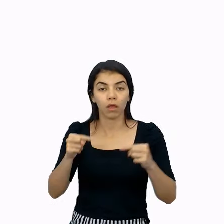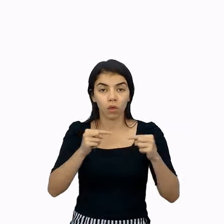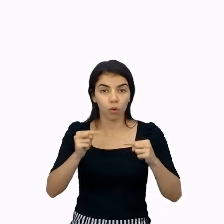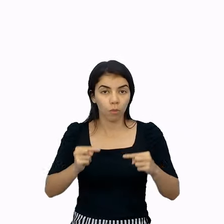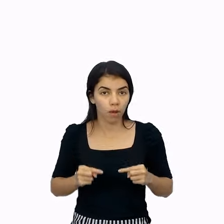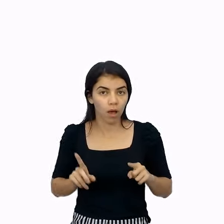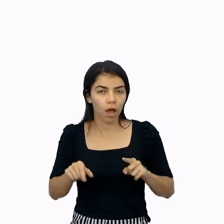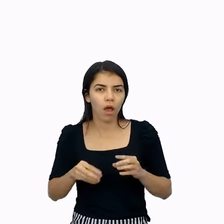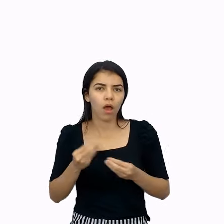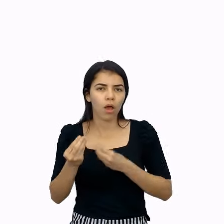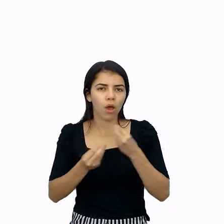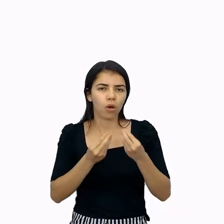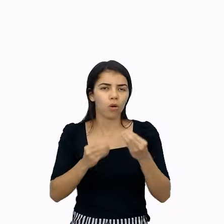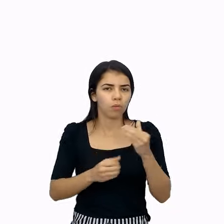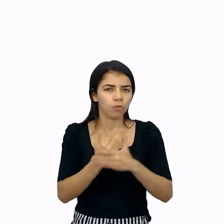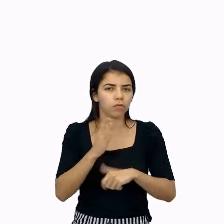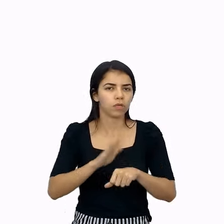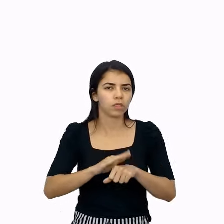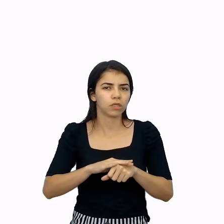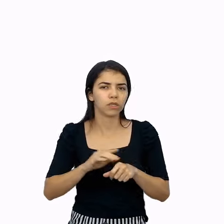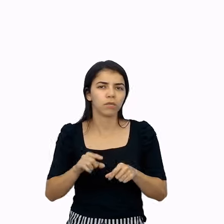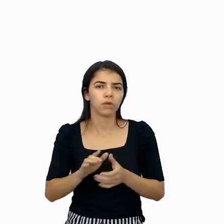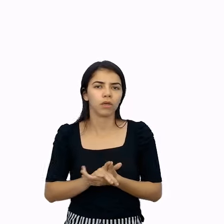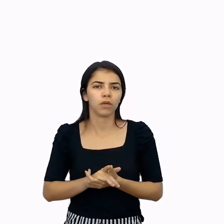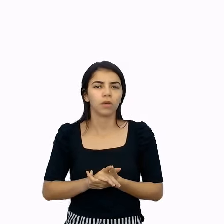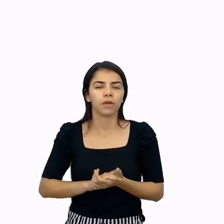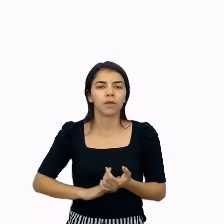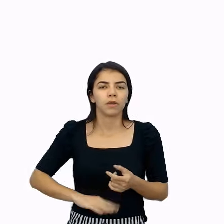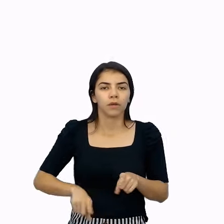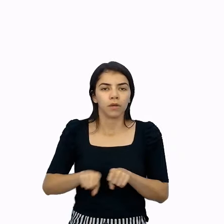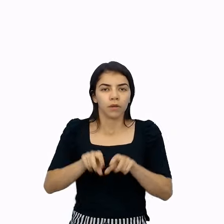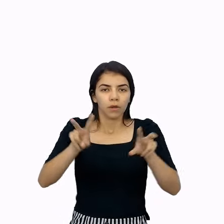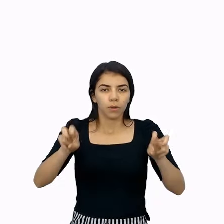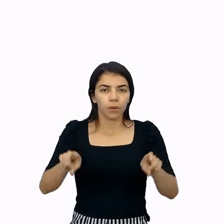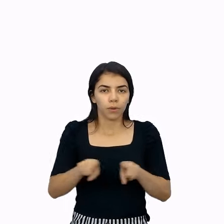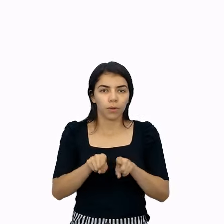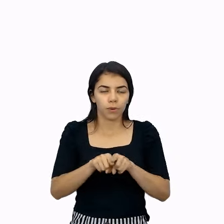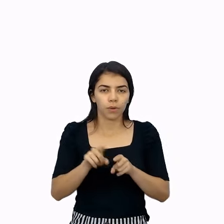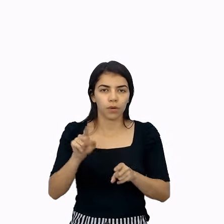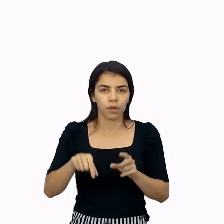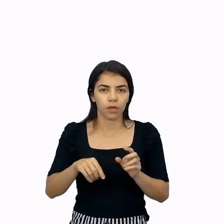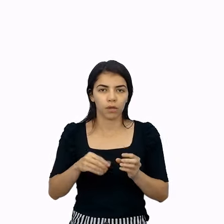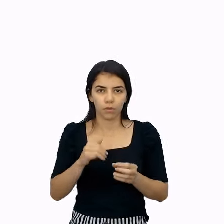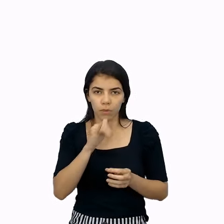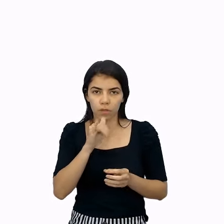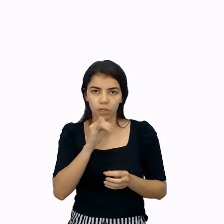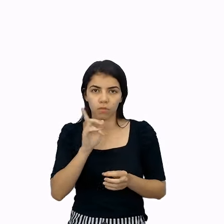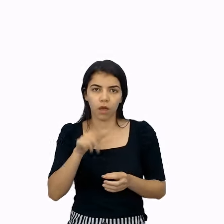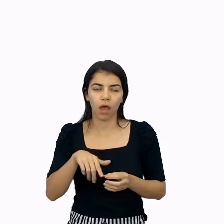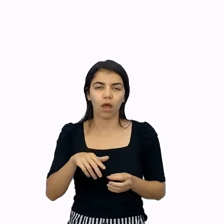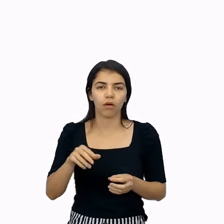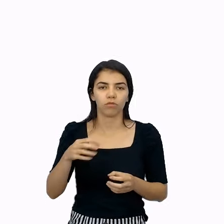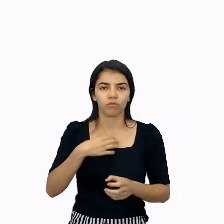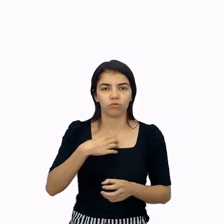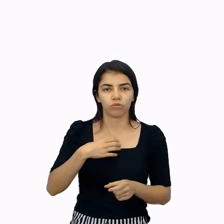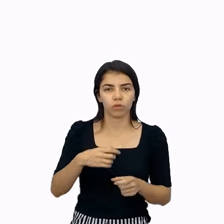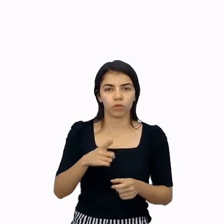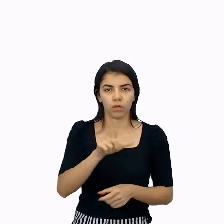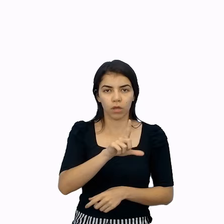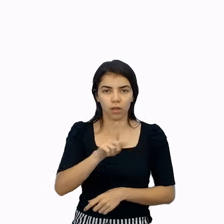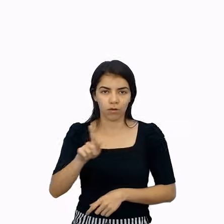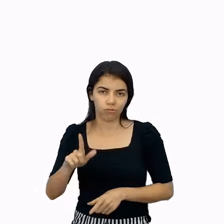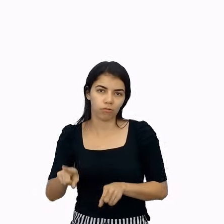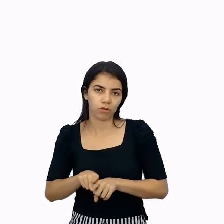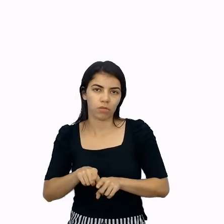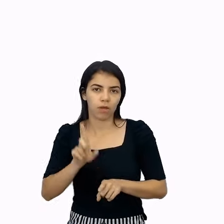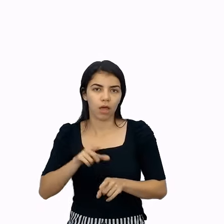elementos composicionais, temáticos e de valoração, bem como no estilo e nos recursos linguísticos.